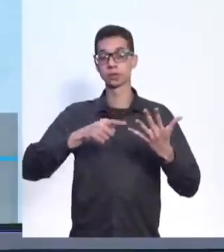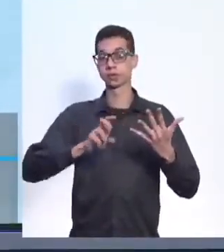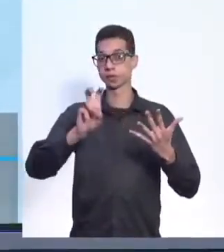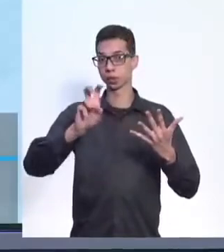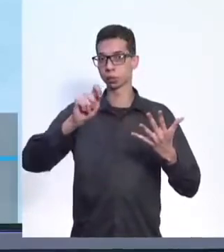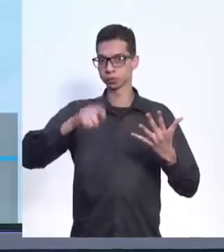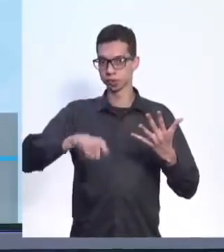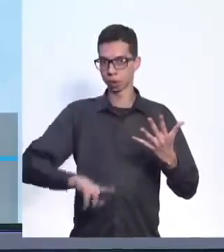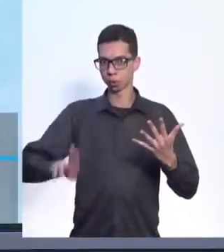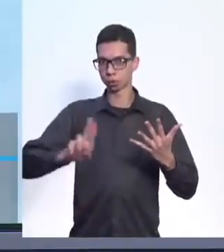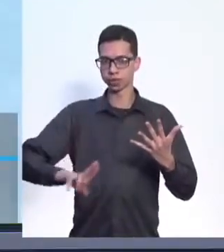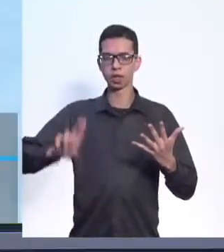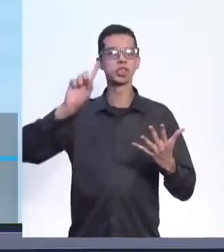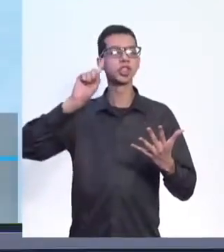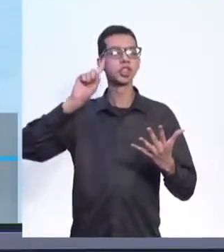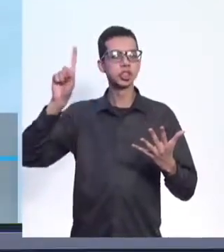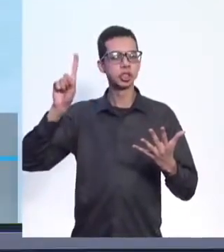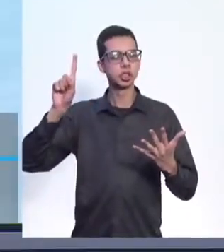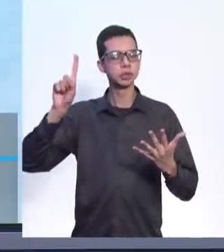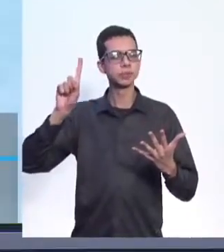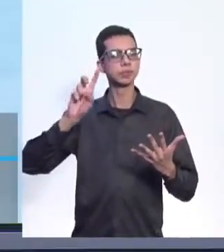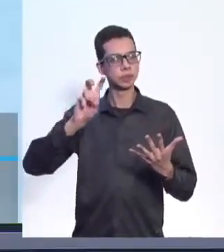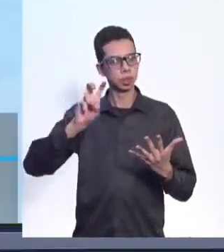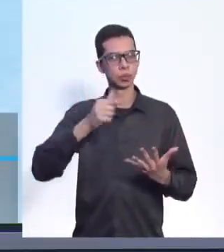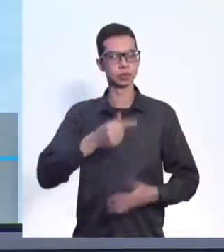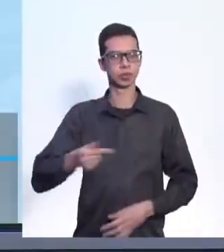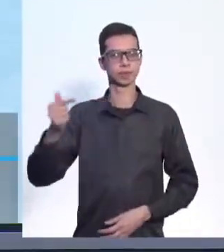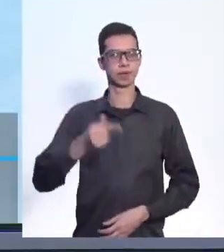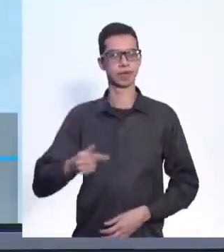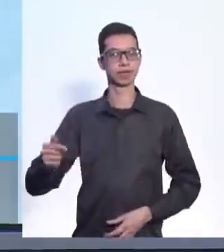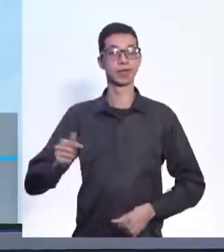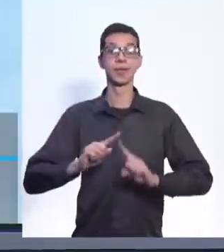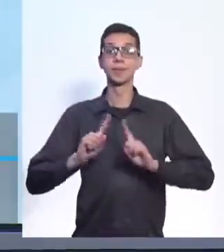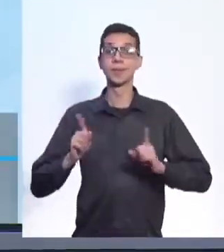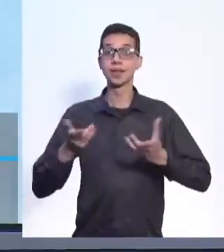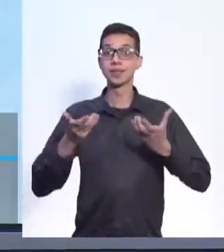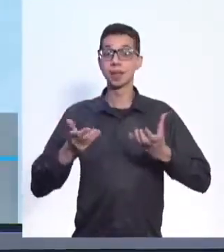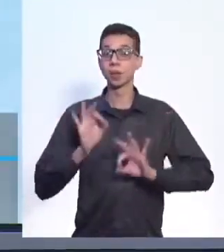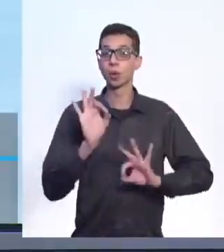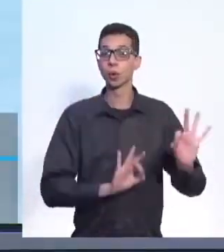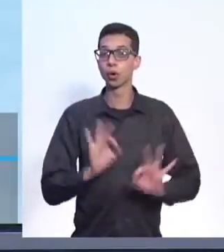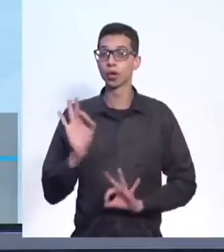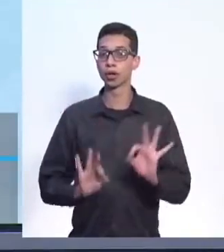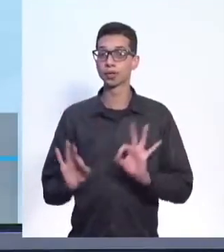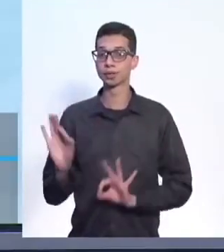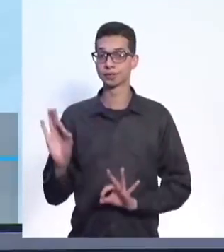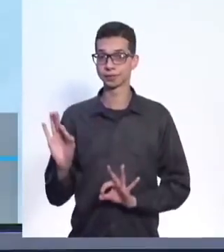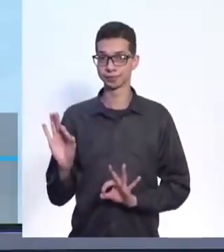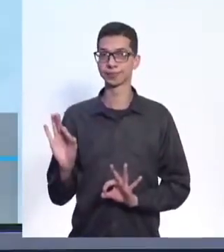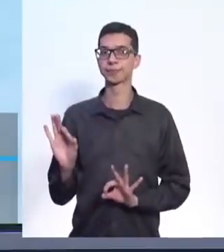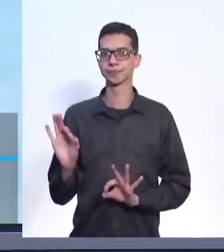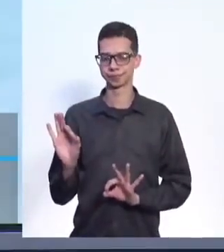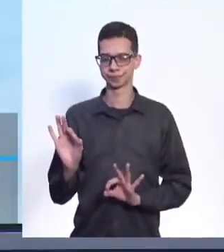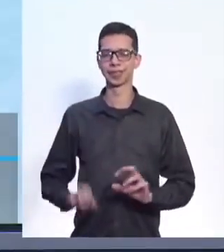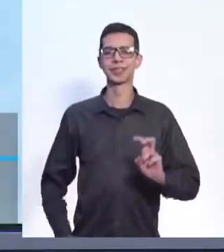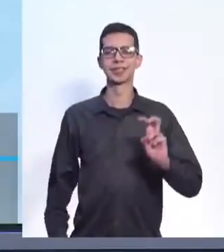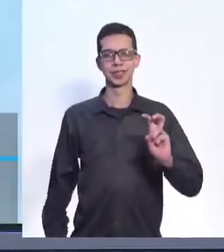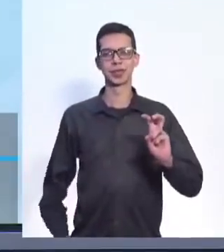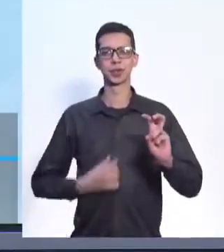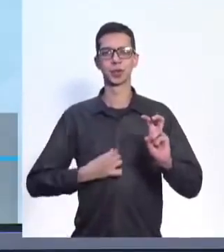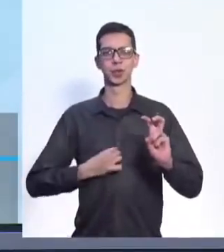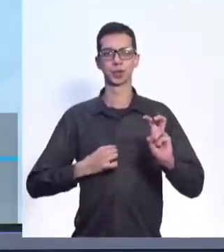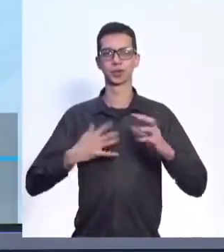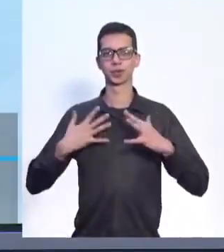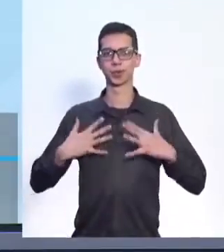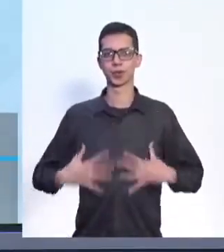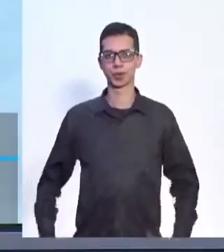usar durante os 5 dias da semana, só que ela quer organizar esses 5 uniformes de